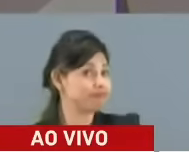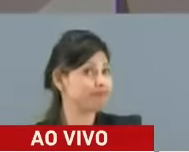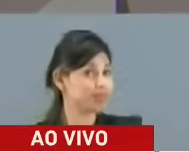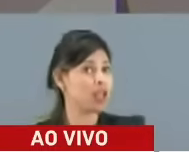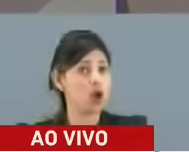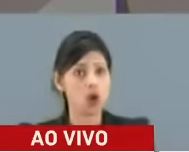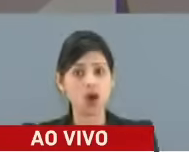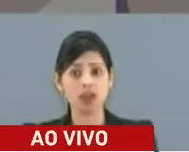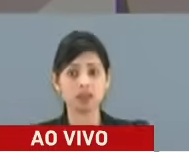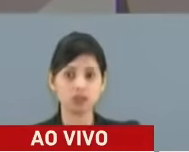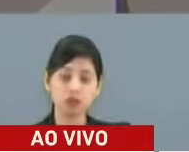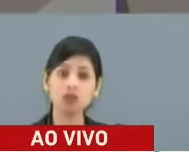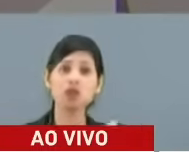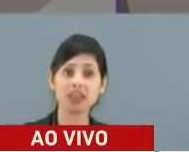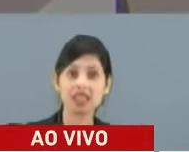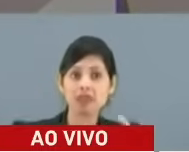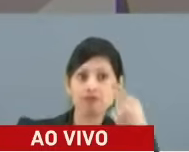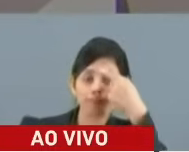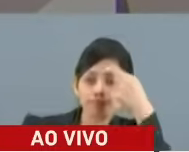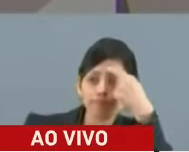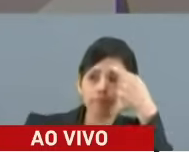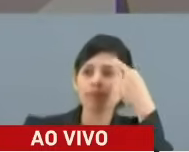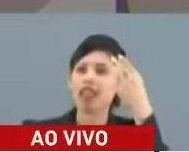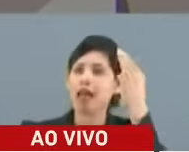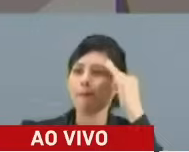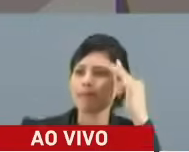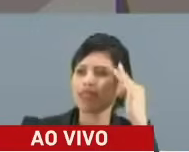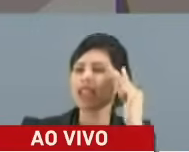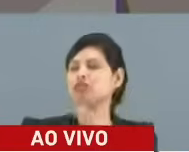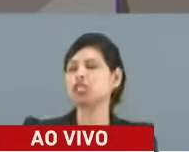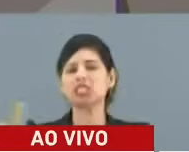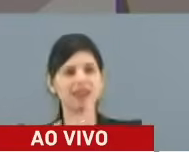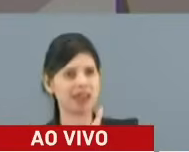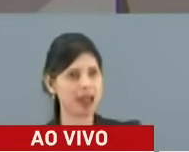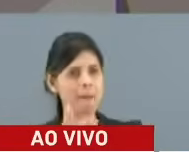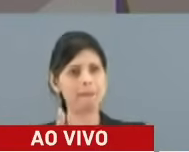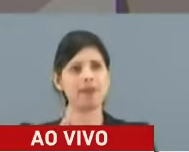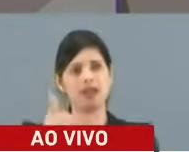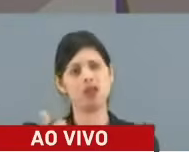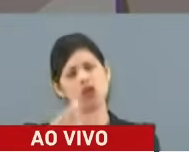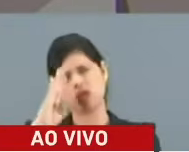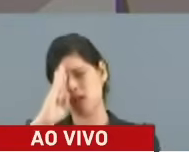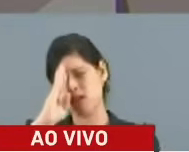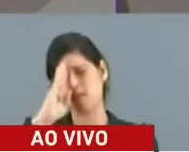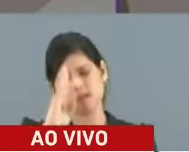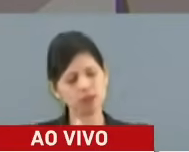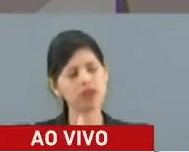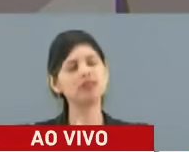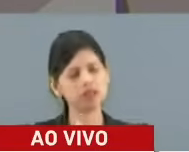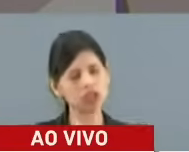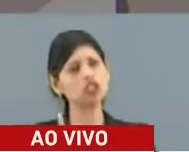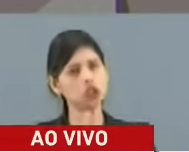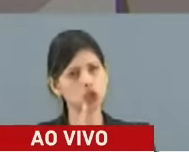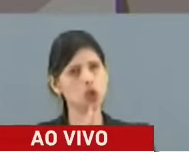cabeças que funcionam aqui, são da melhor qualidade, e eu acho que é fundamental que a gente tenha um